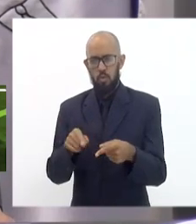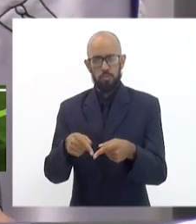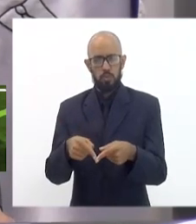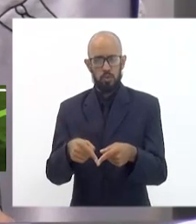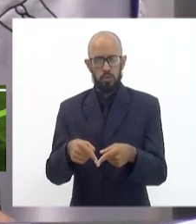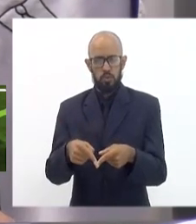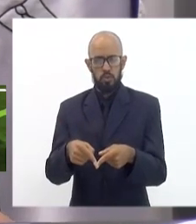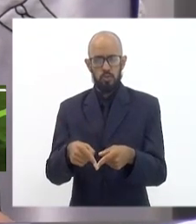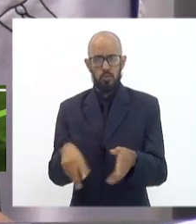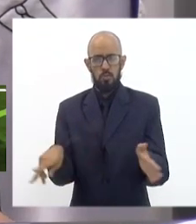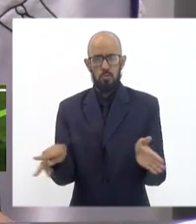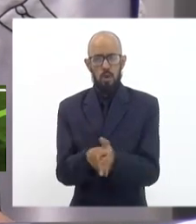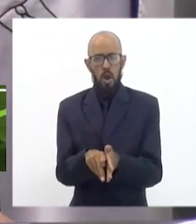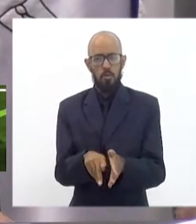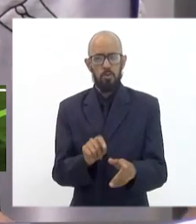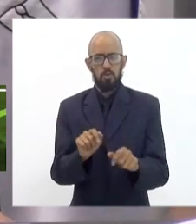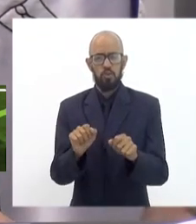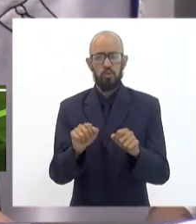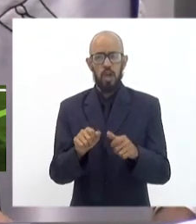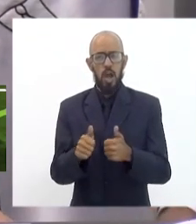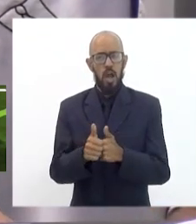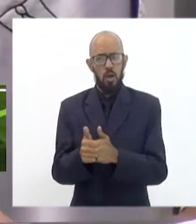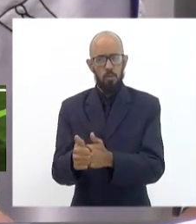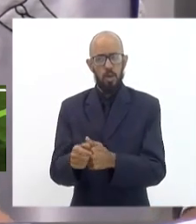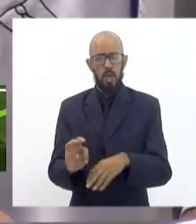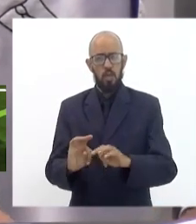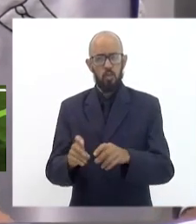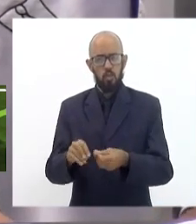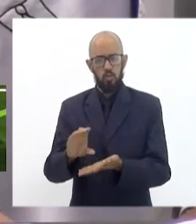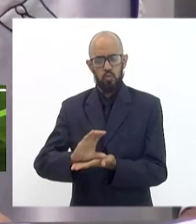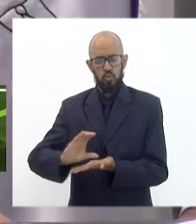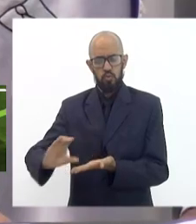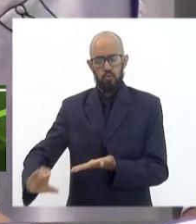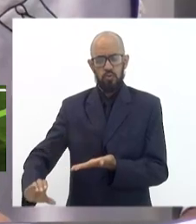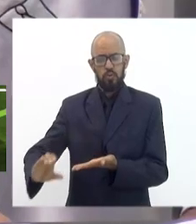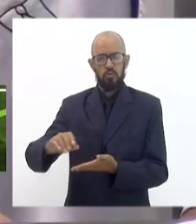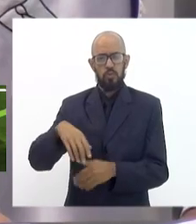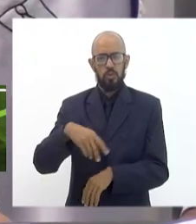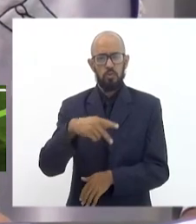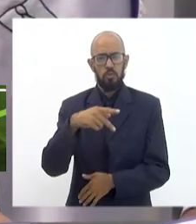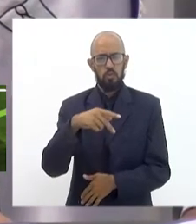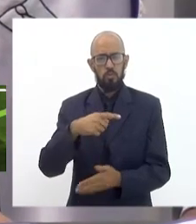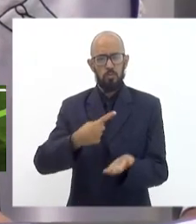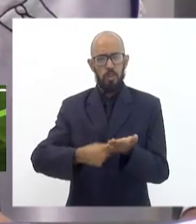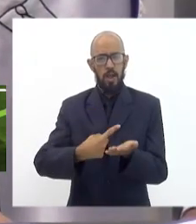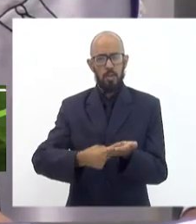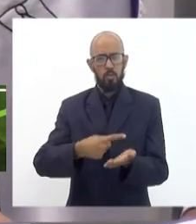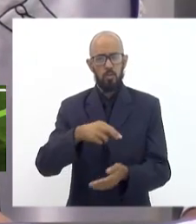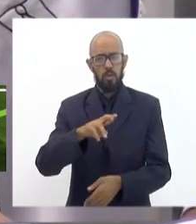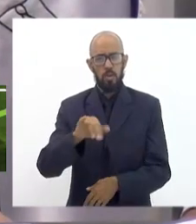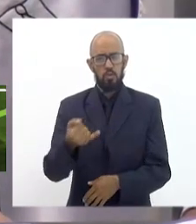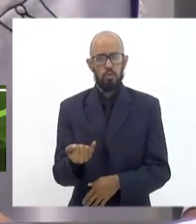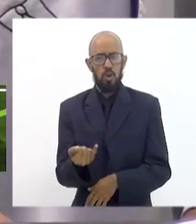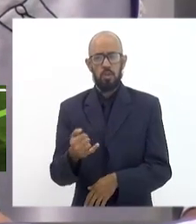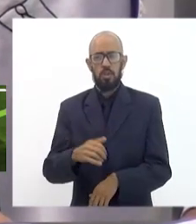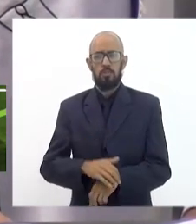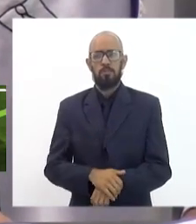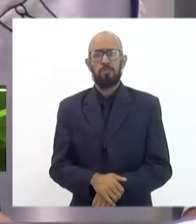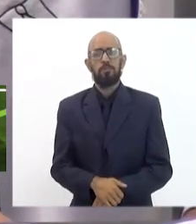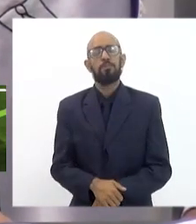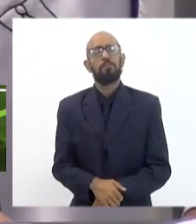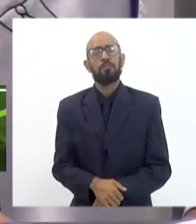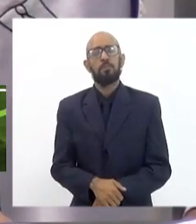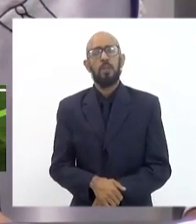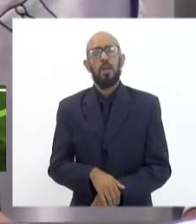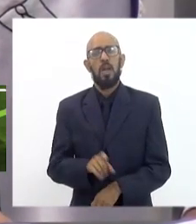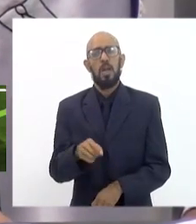de acompanhar todos os investimentos do PAC para RJ ambição que se instalou